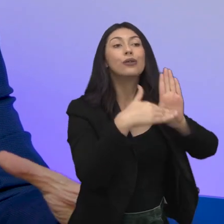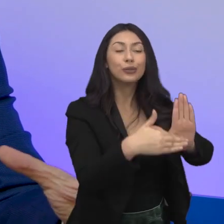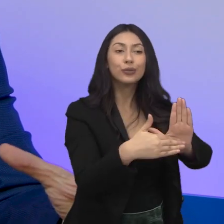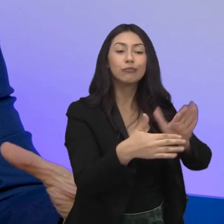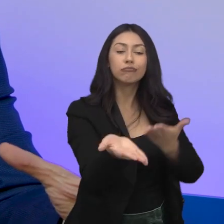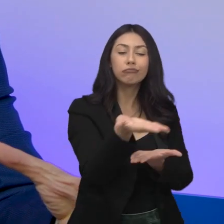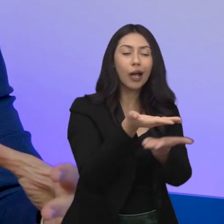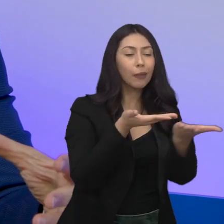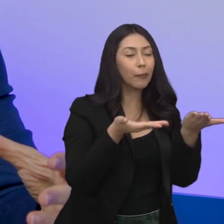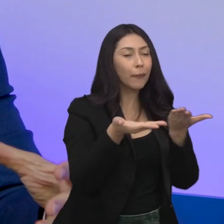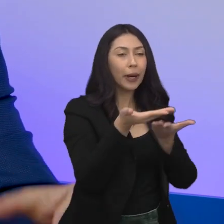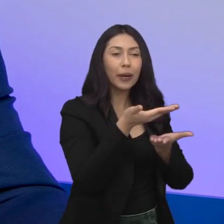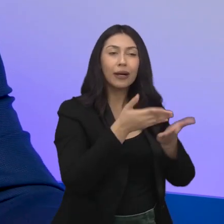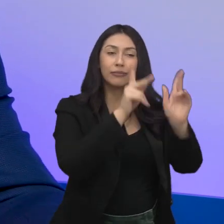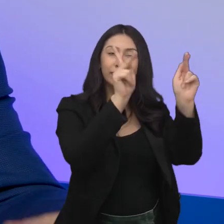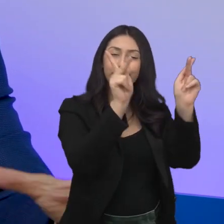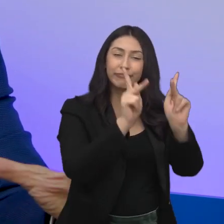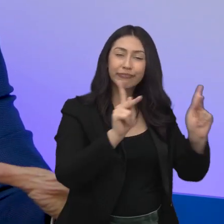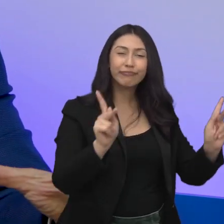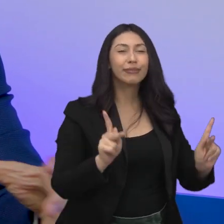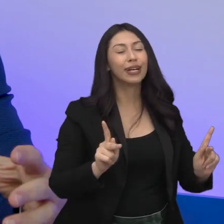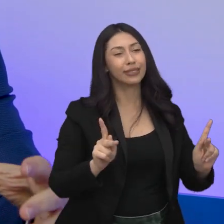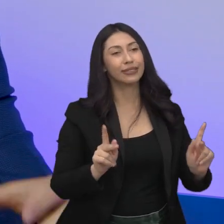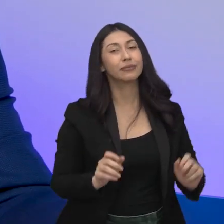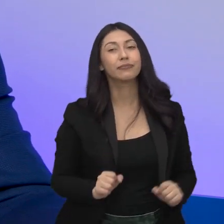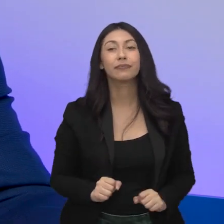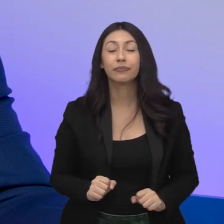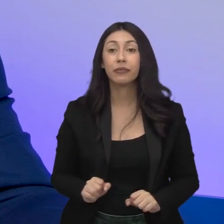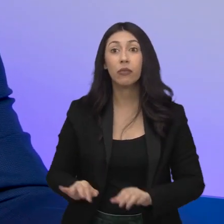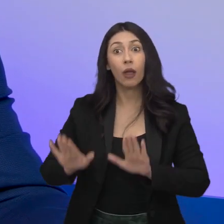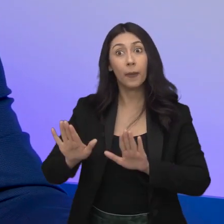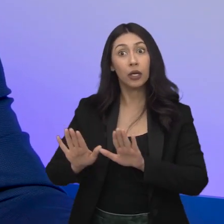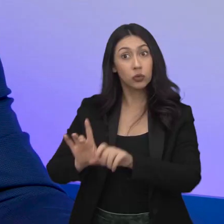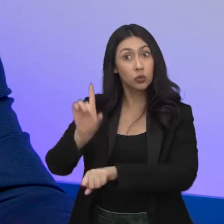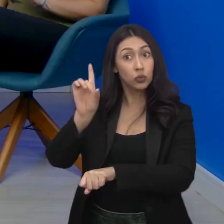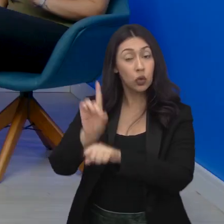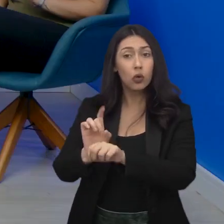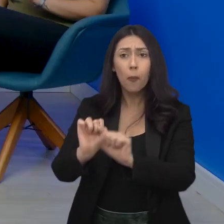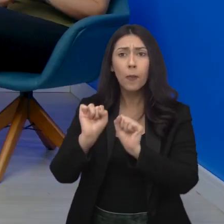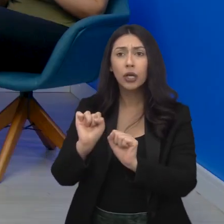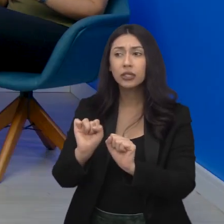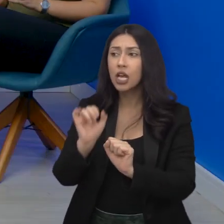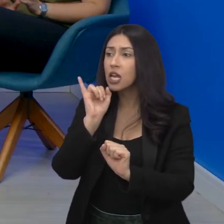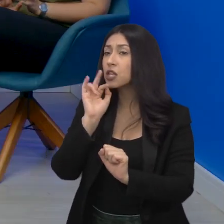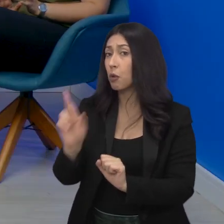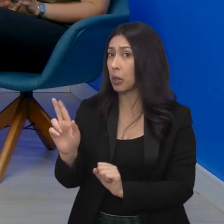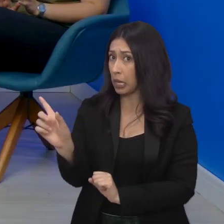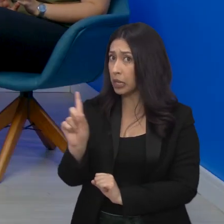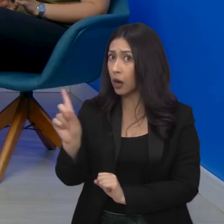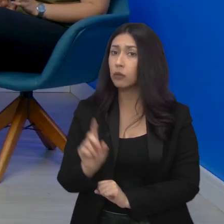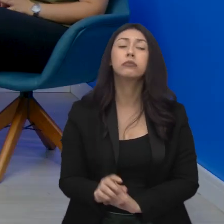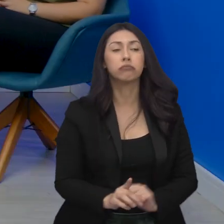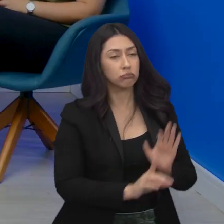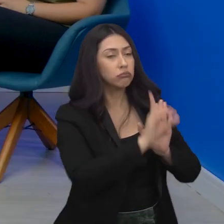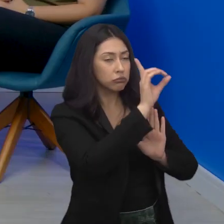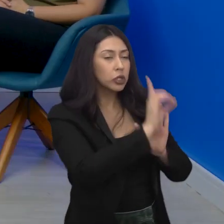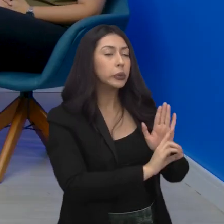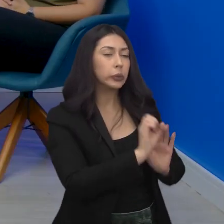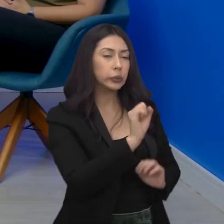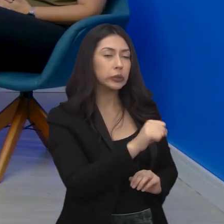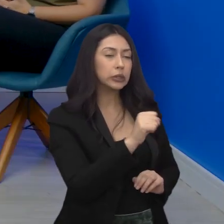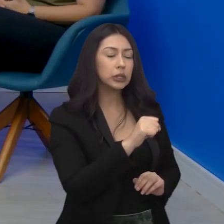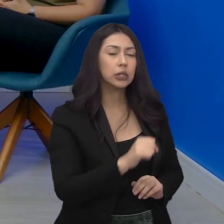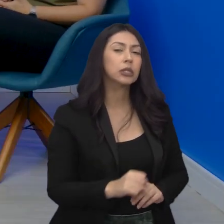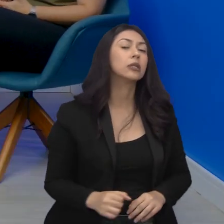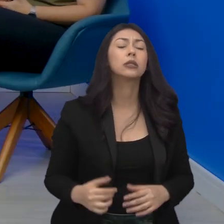ajudando na convivência ali, vamos dizer, na paz social ali do condomínio. Mas o proprietário está no direito de não dar a procuração. Está no direito de não dar a